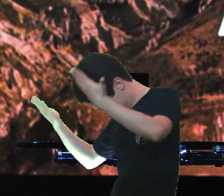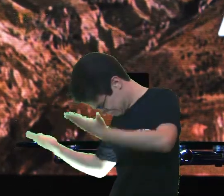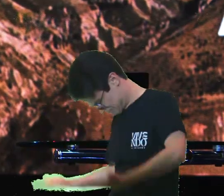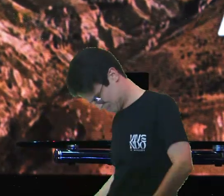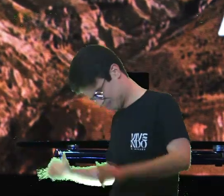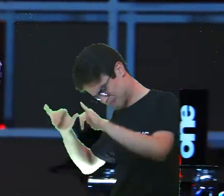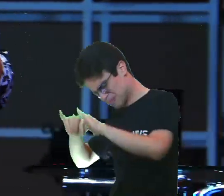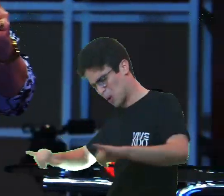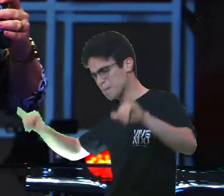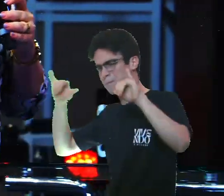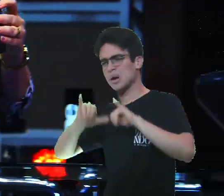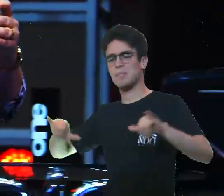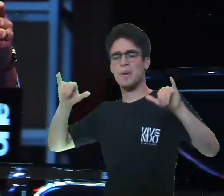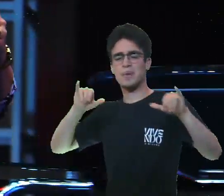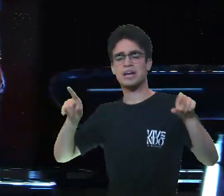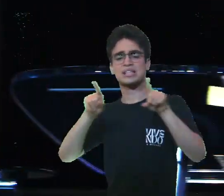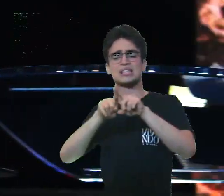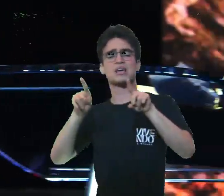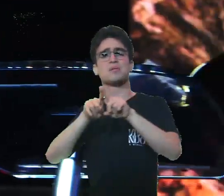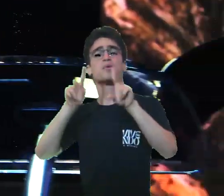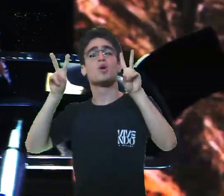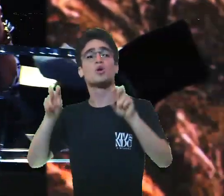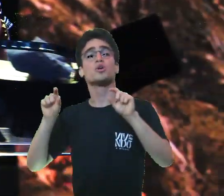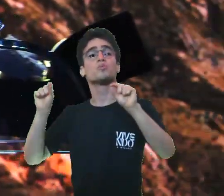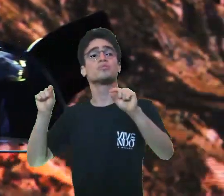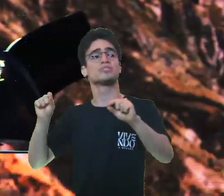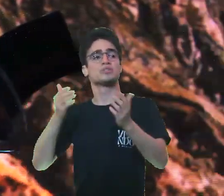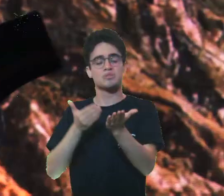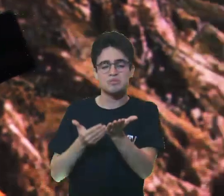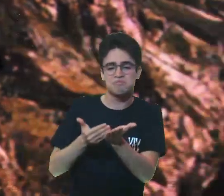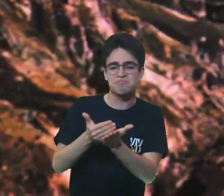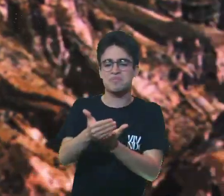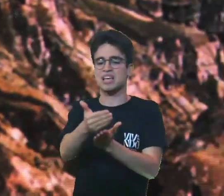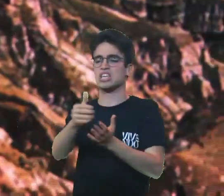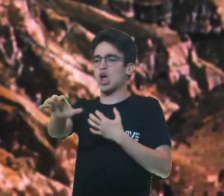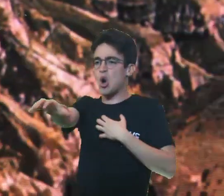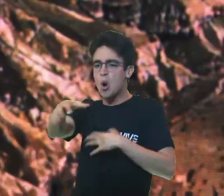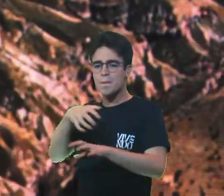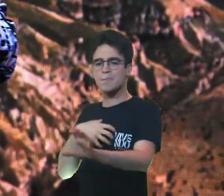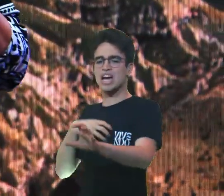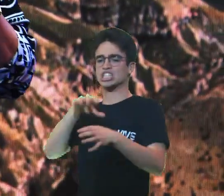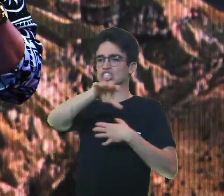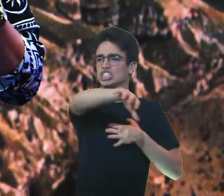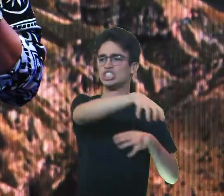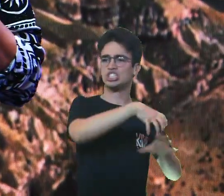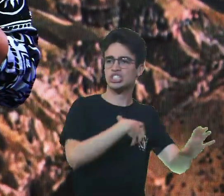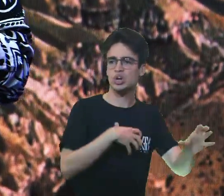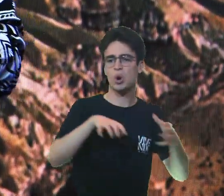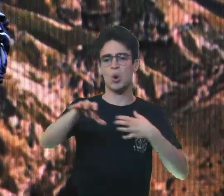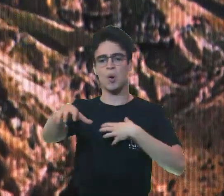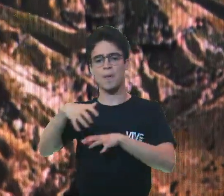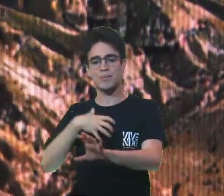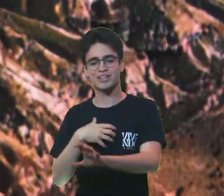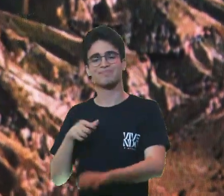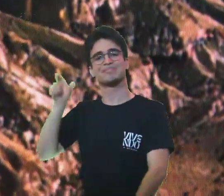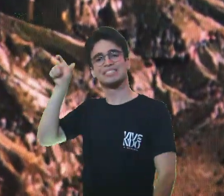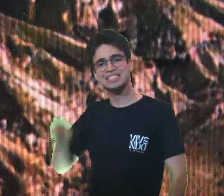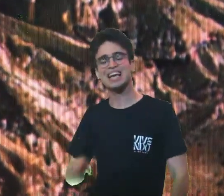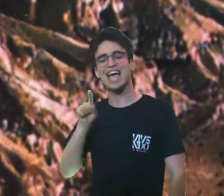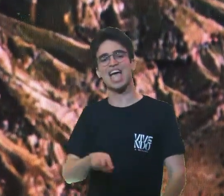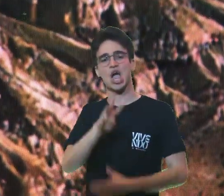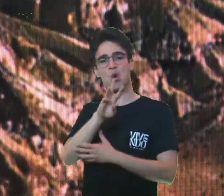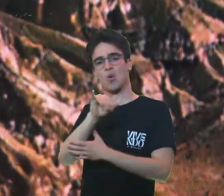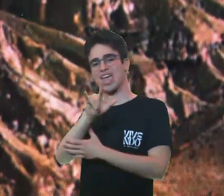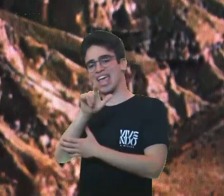e se envolver em compaixão com os marginalizados. Eu estou falando de William Booth,